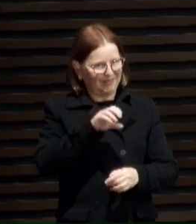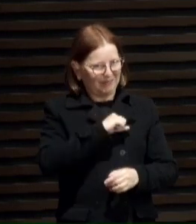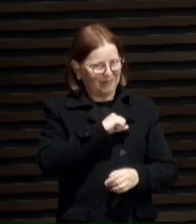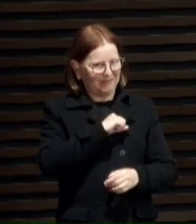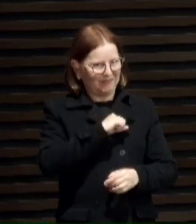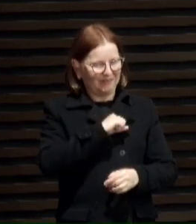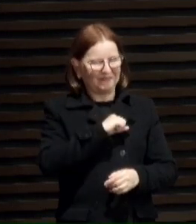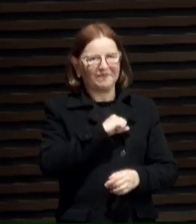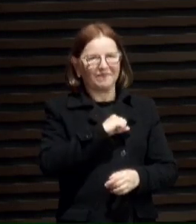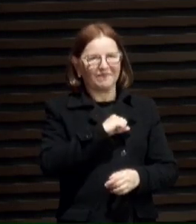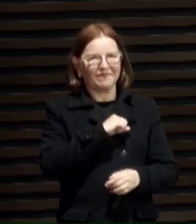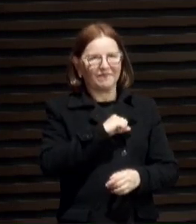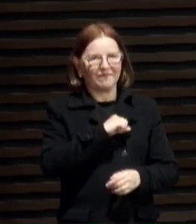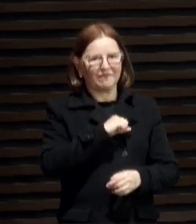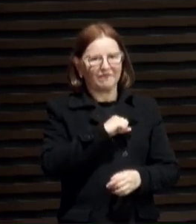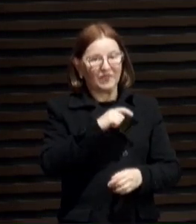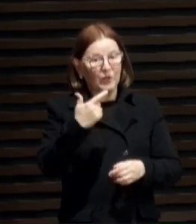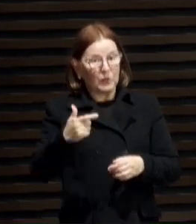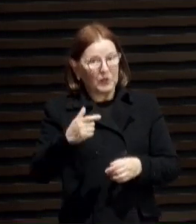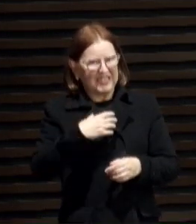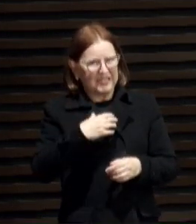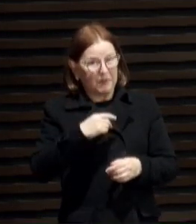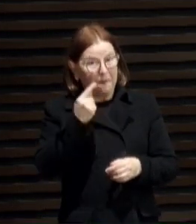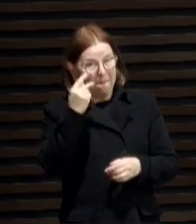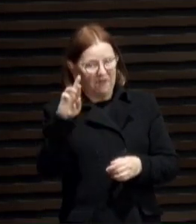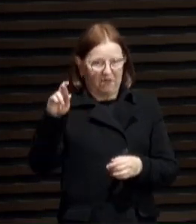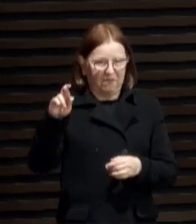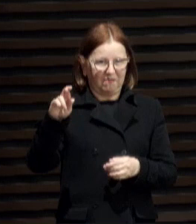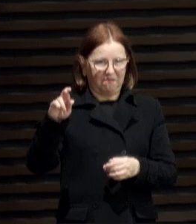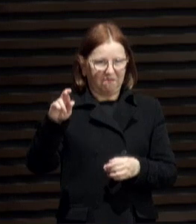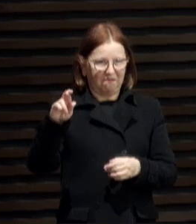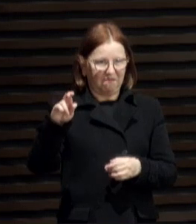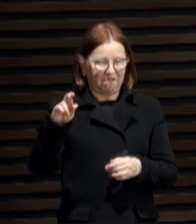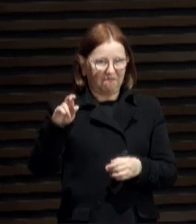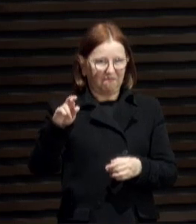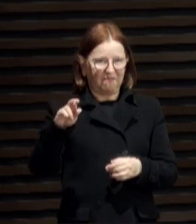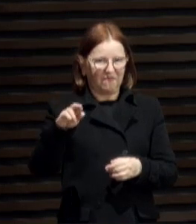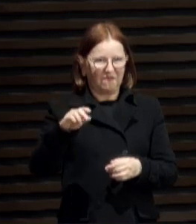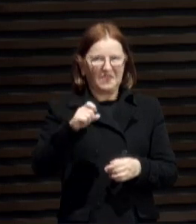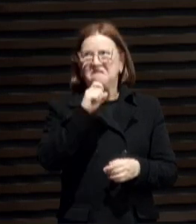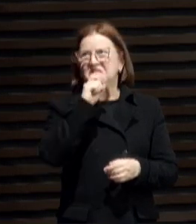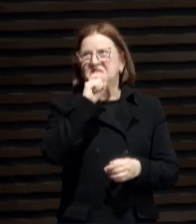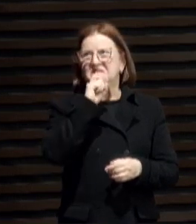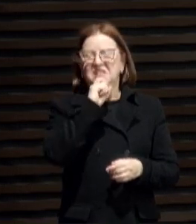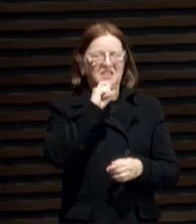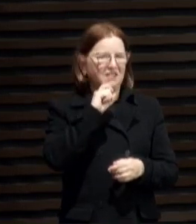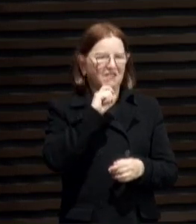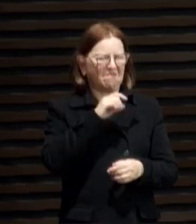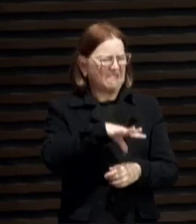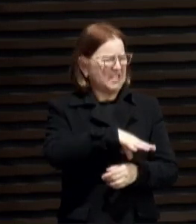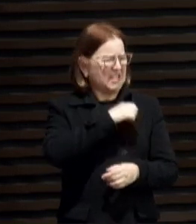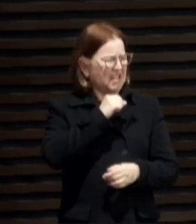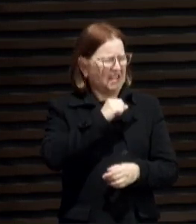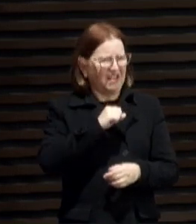Não existe sentimento pior que ofenda uma pessoa que a indiferença. Nem a raiva, nem o